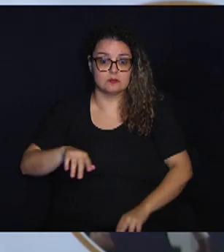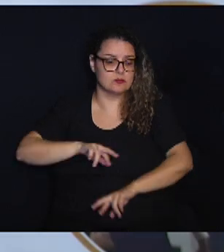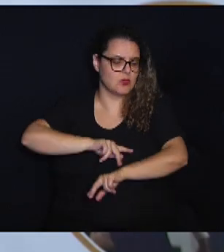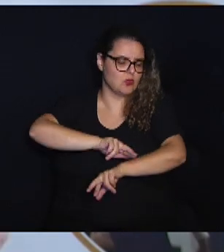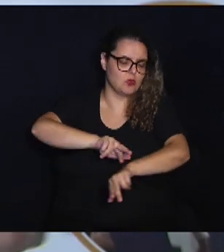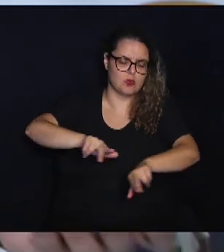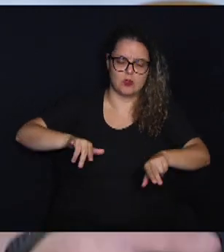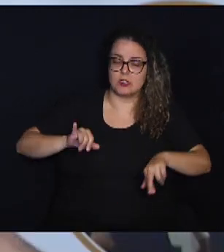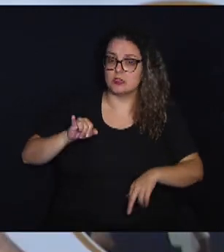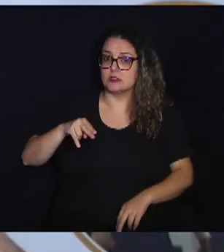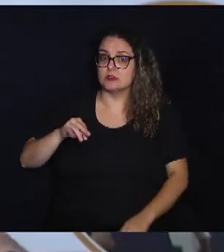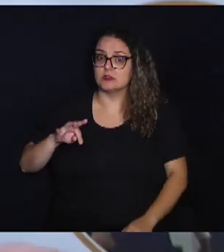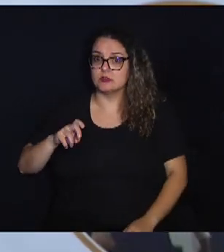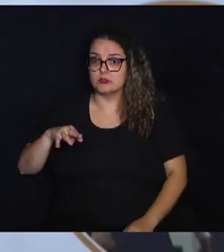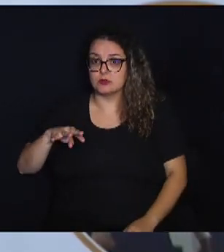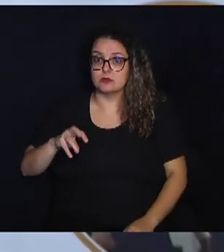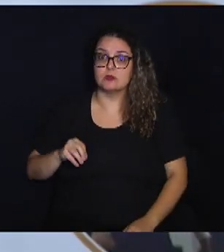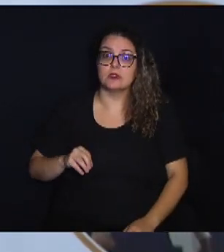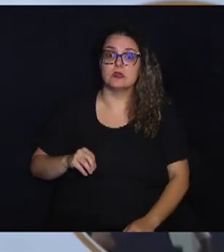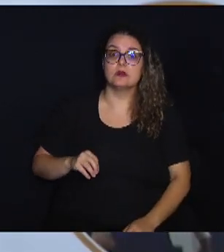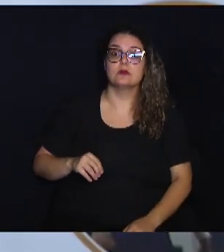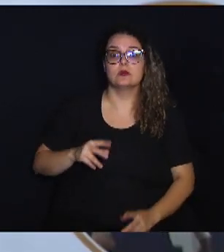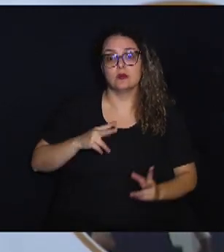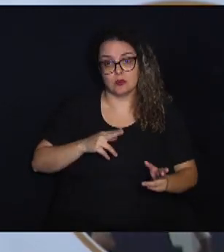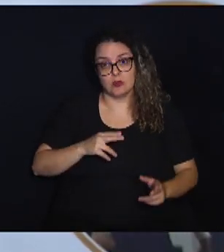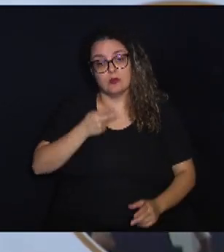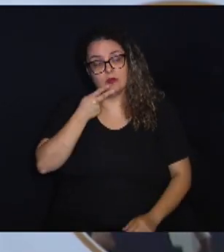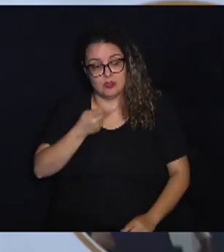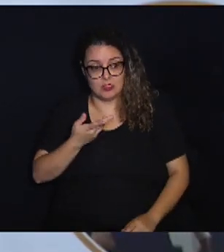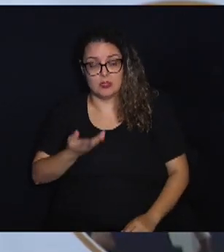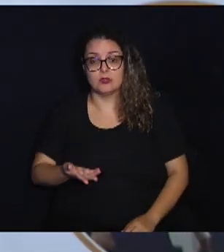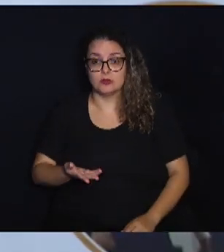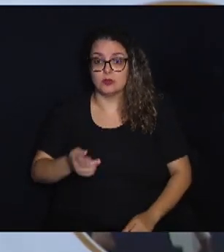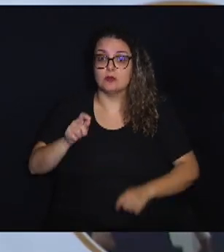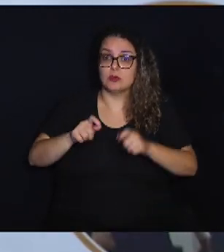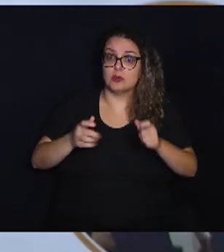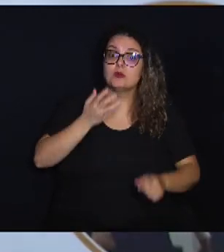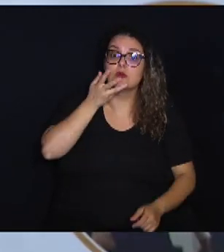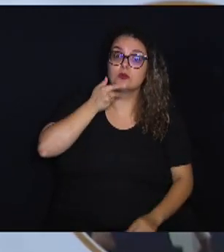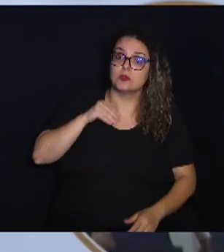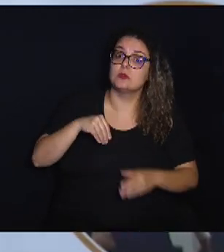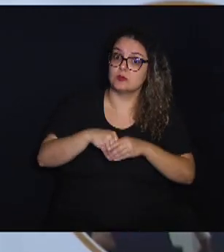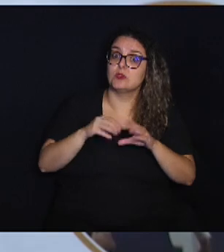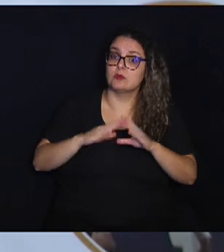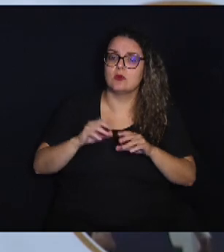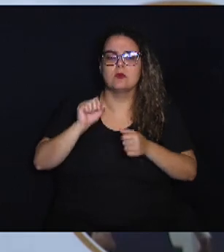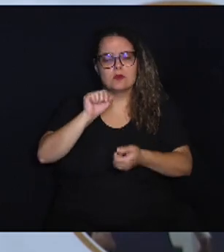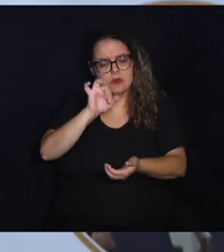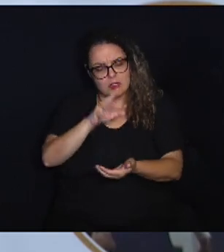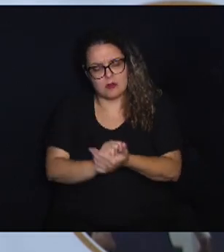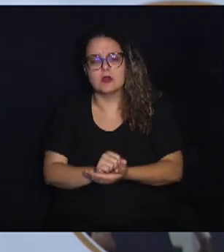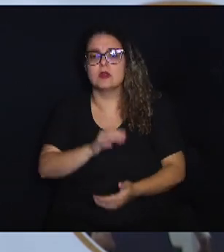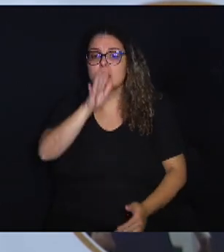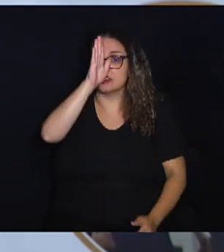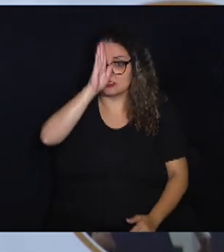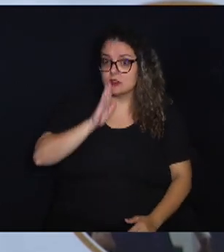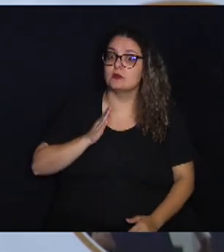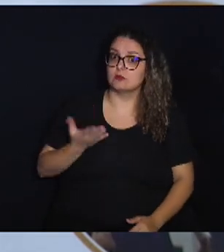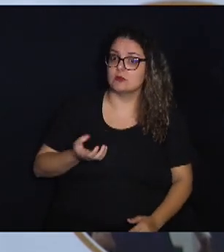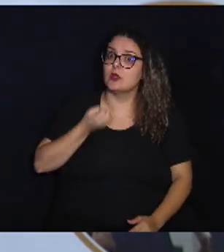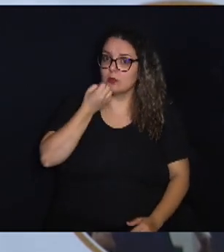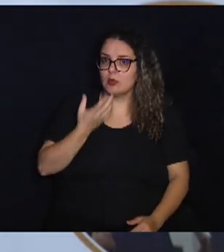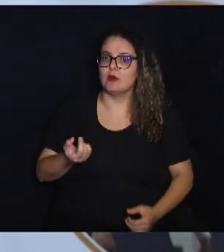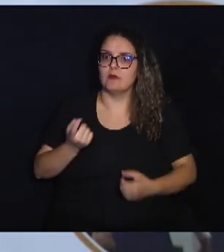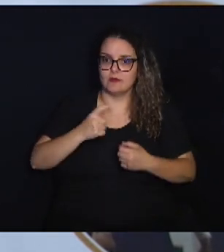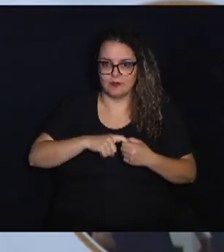variedade de instrumentos, como a Leila citou. Então, pessoal que tem criança em casa, faça a inscrição, que é de graça e vale a pena.